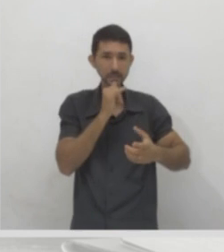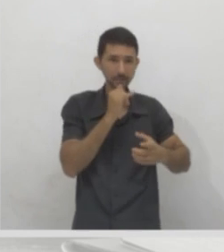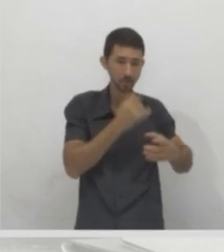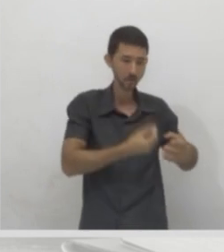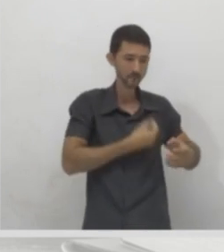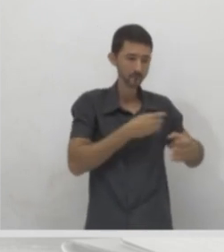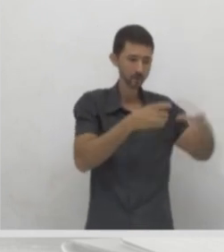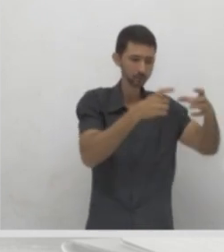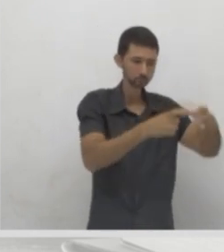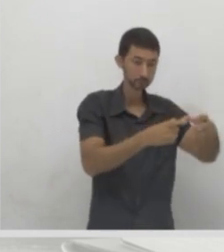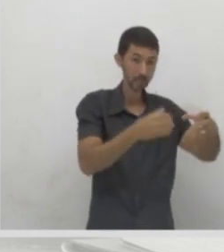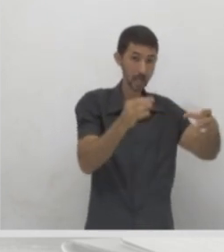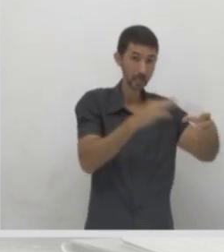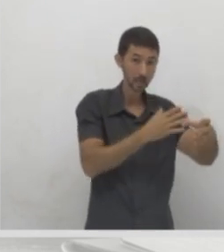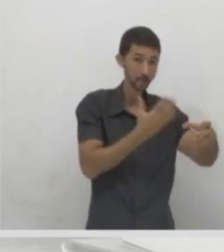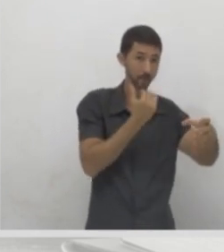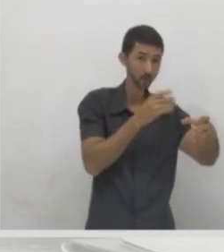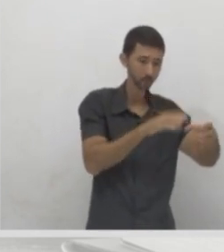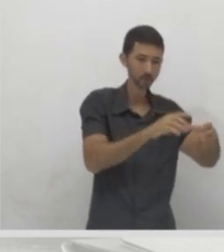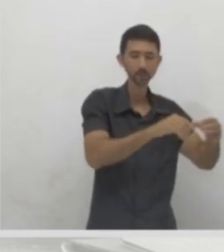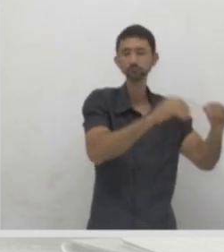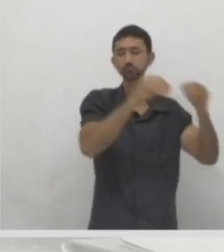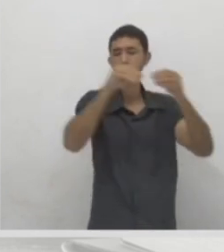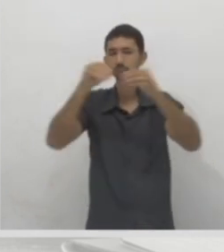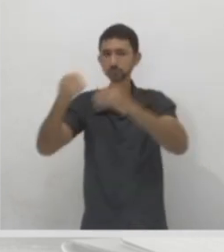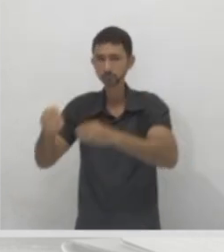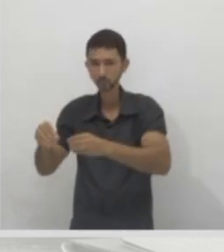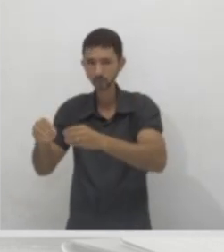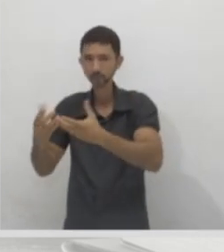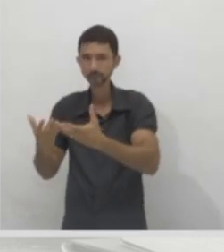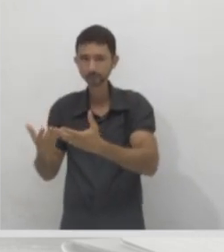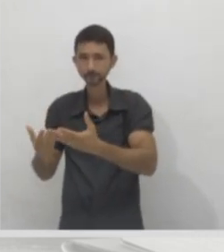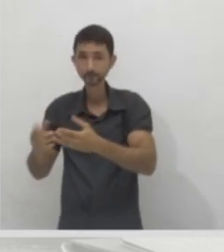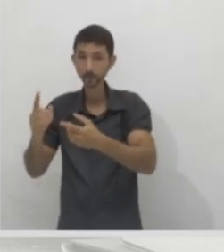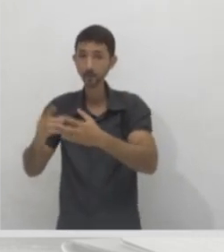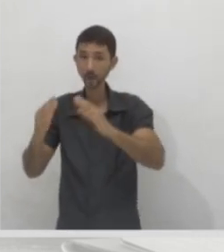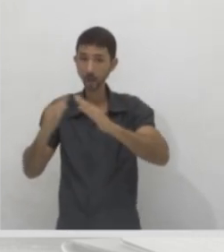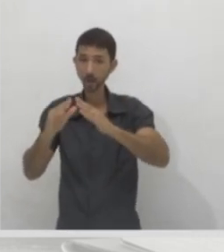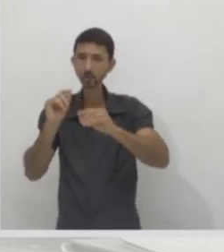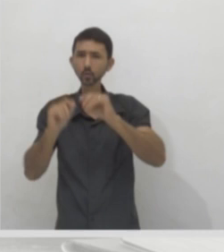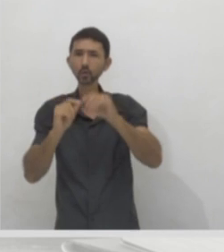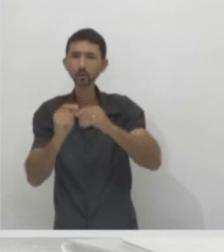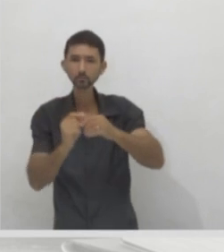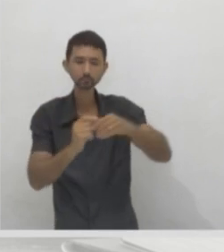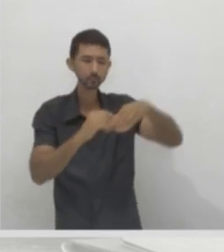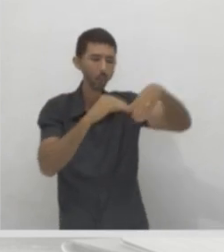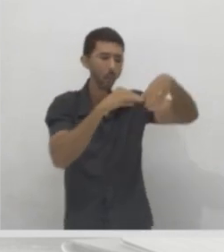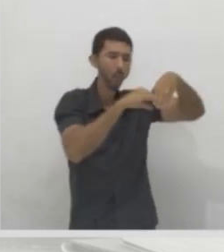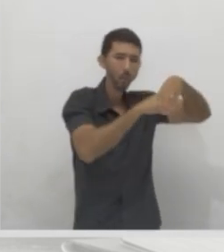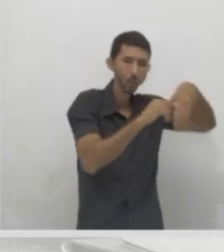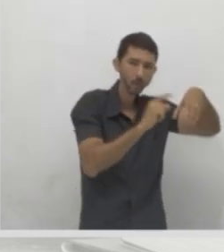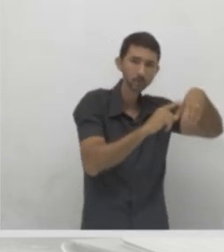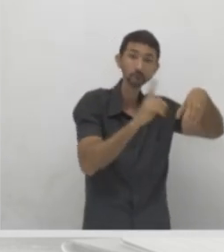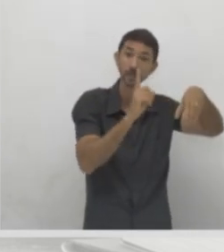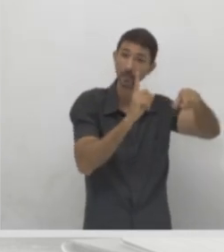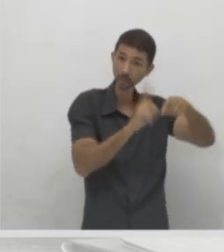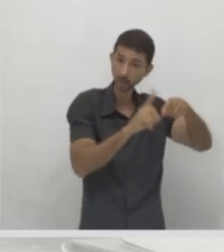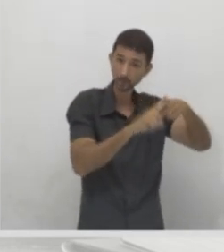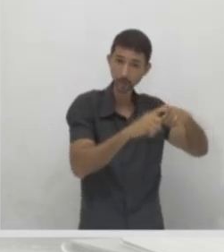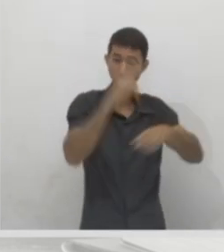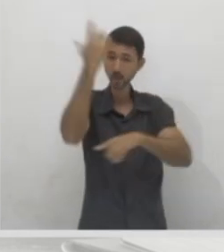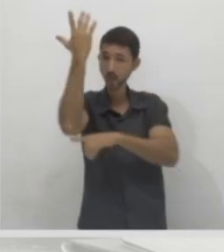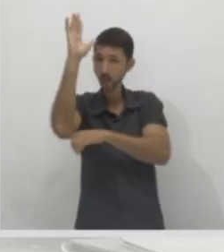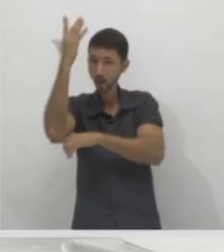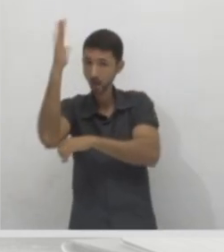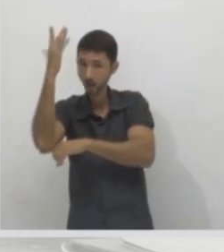sobrevivência. Eles moravam não só em cavernas, mas também debaixo de árvores, ao ar livre,